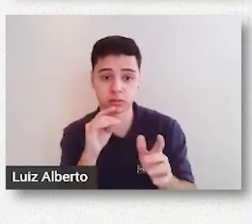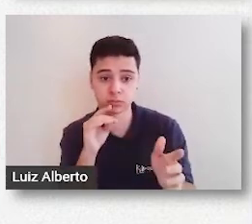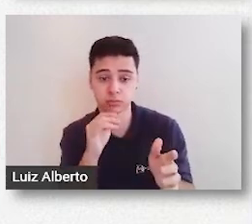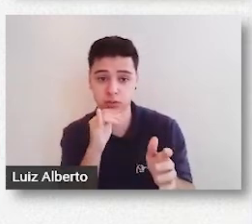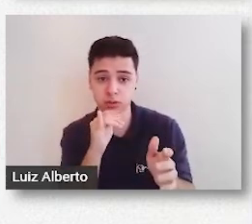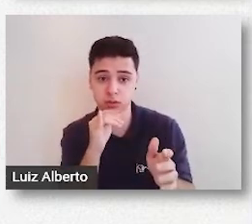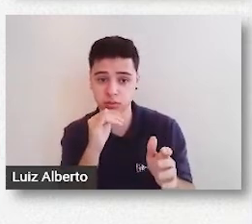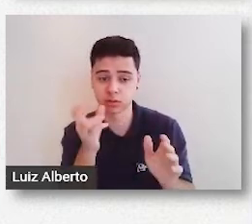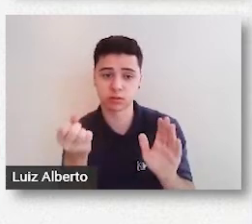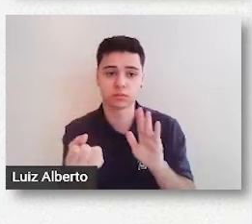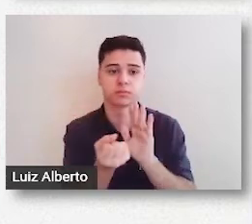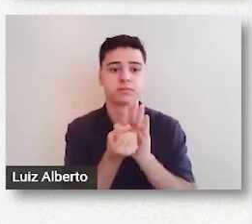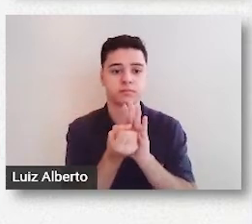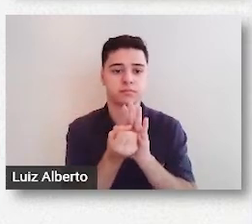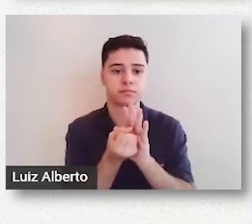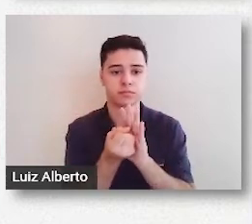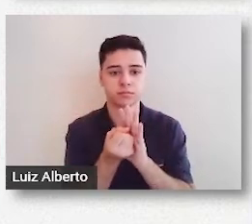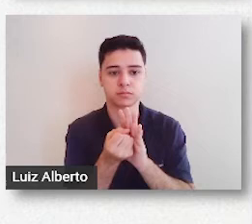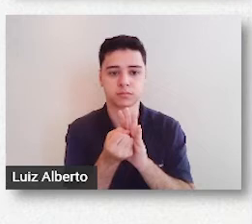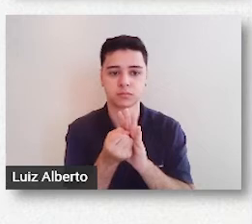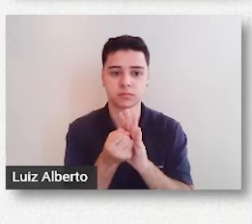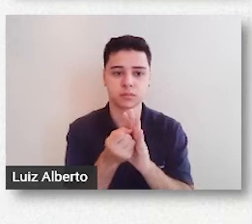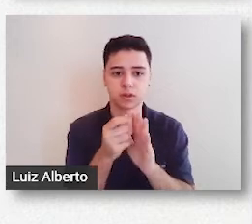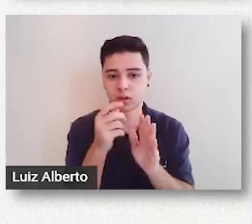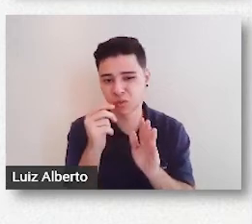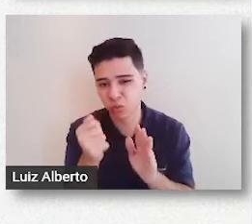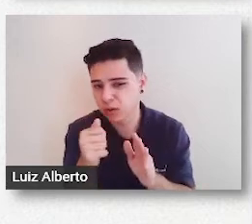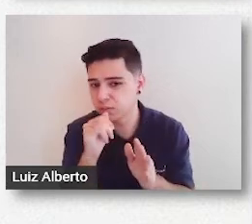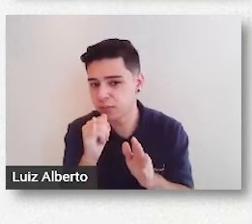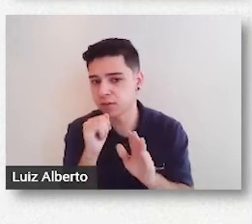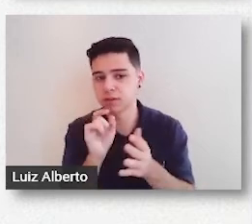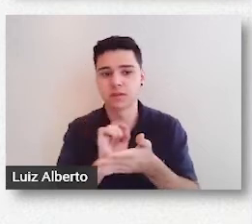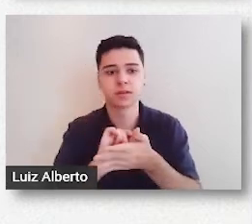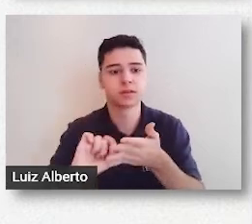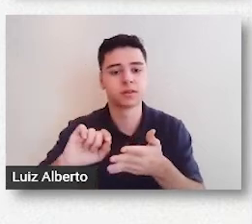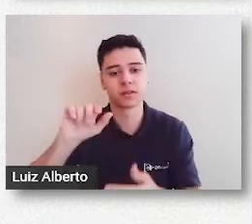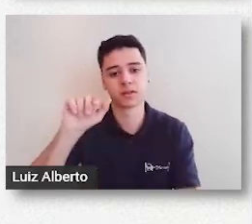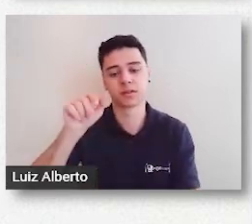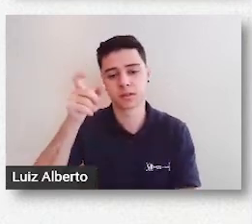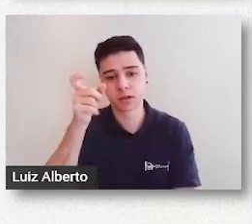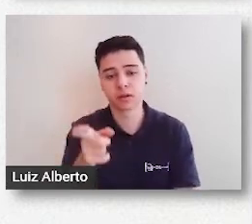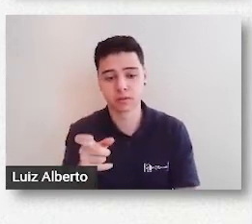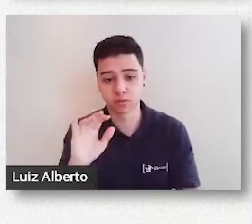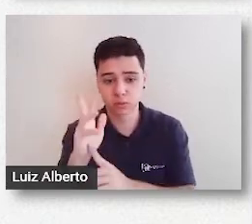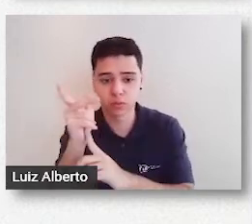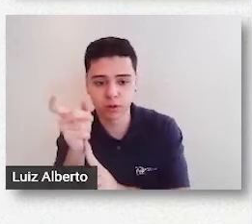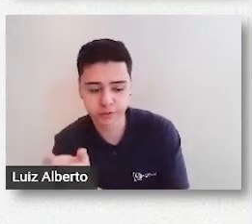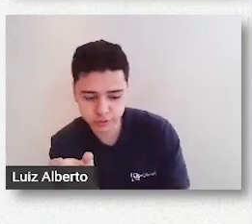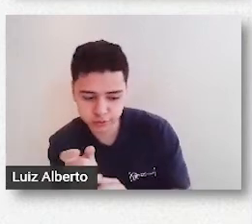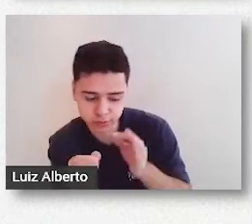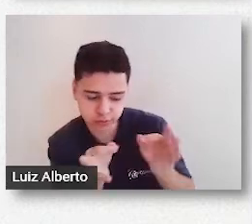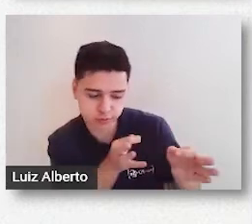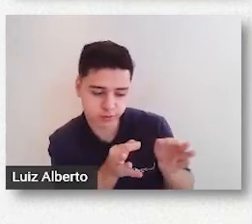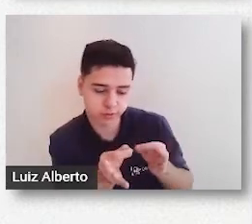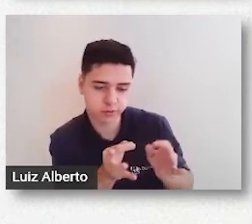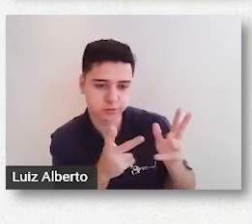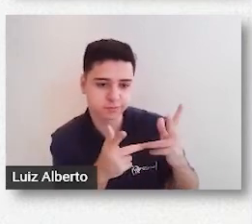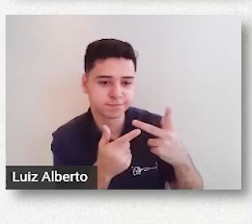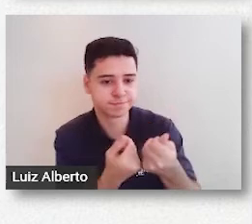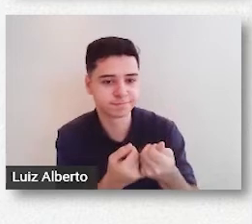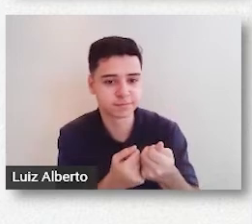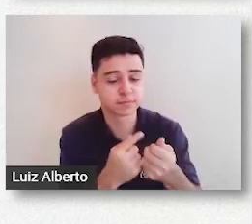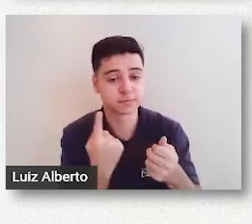uma marca, como se fosse quase uma assinatura do Aleijadinho nas suas obras. Interessante também a gente notar, gente,